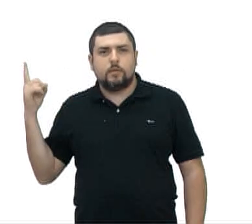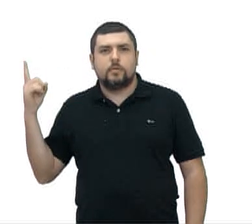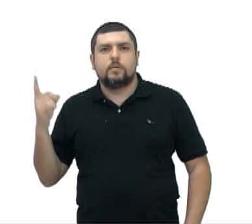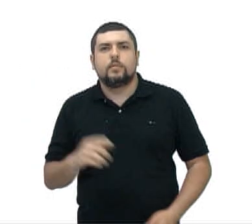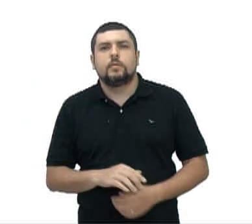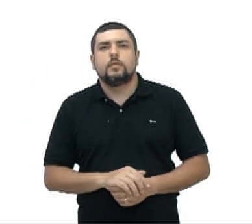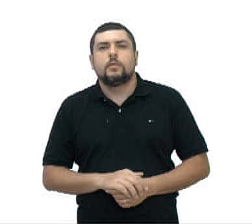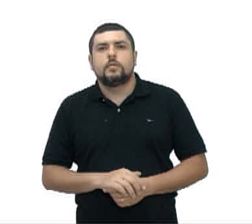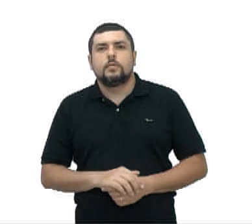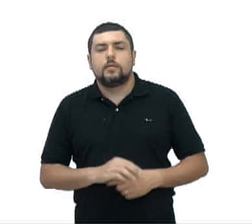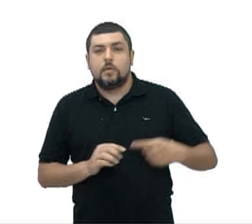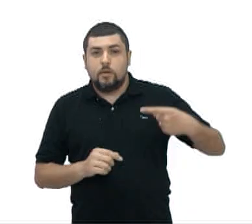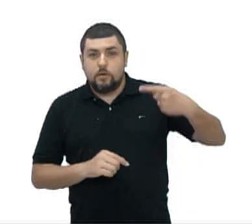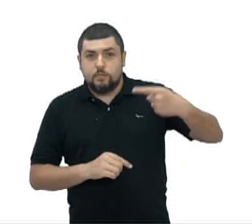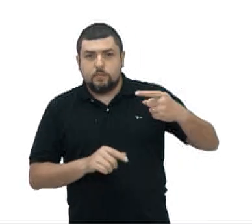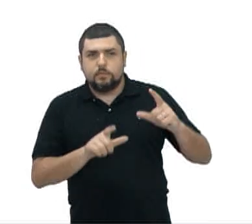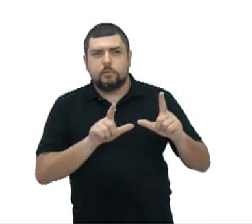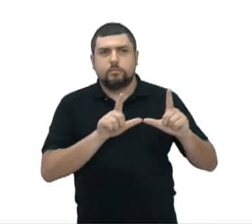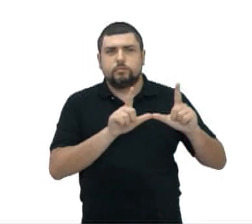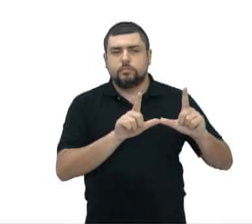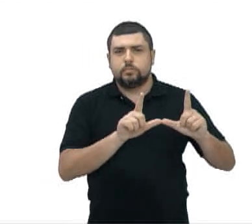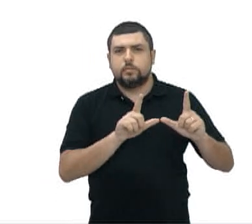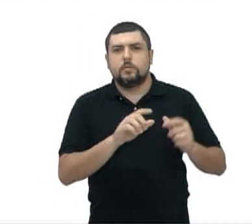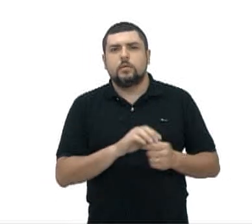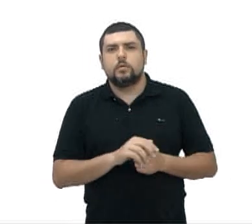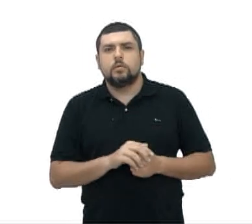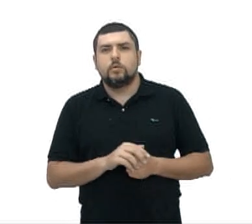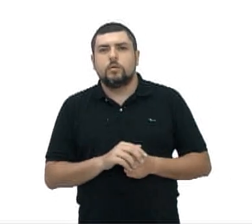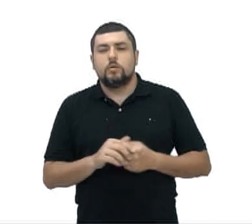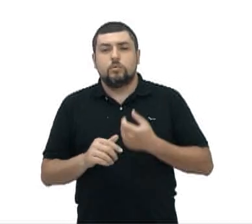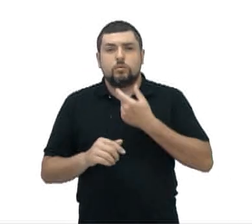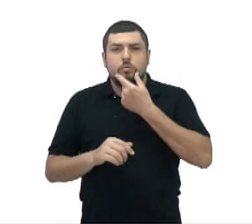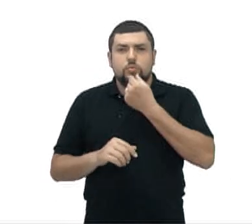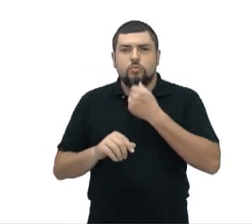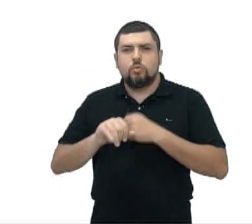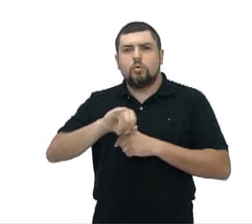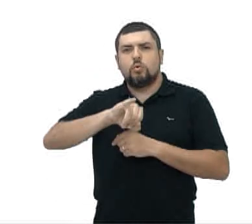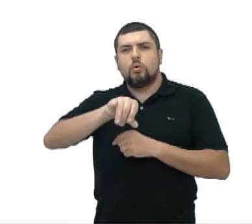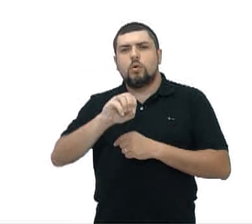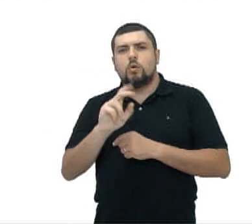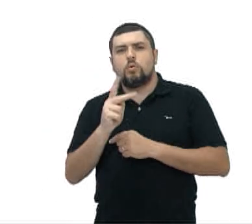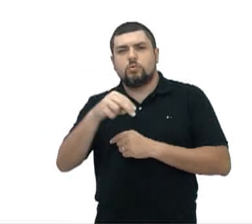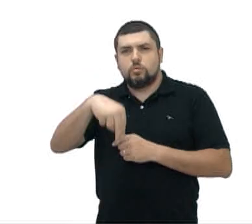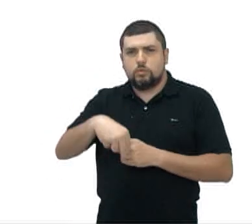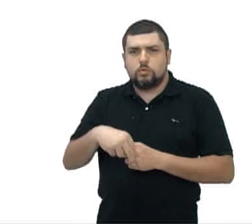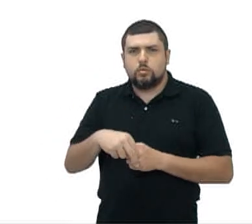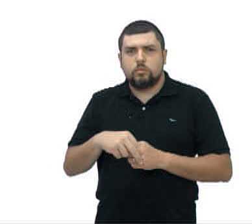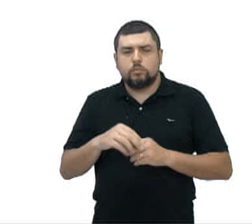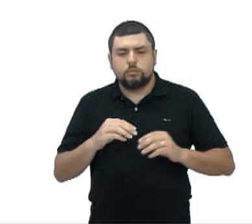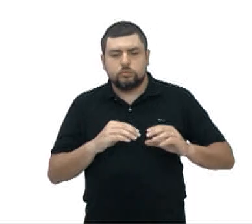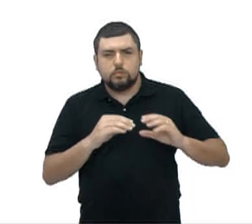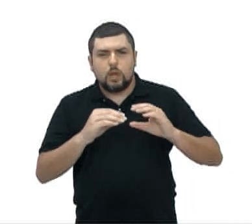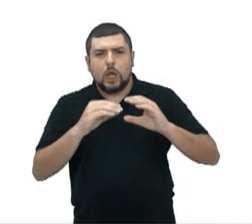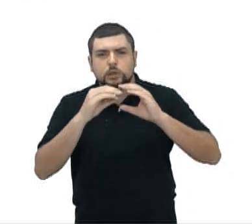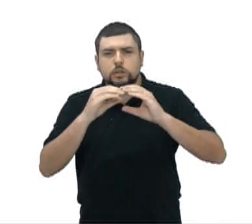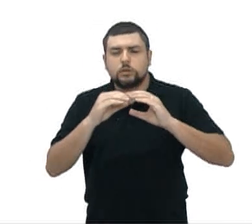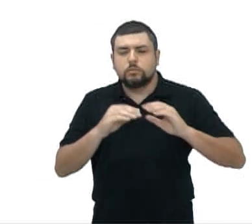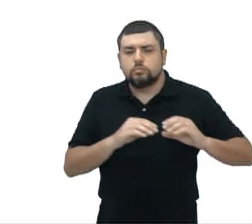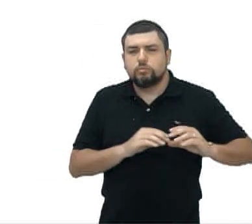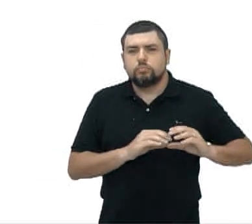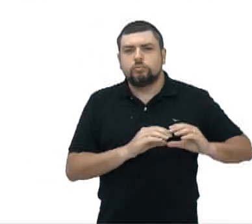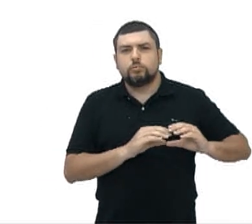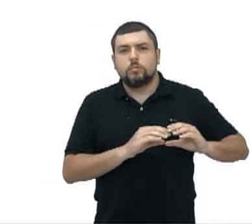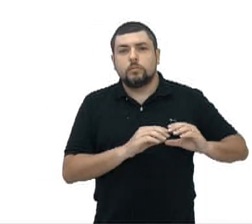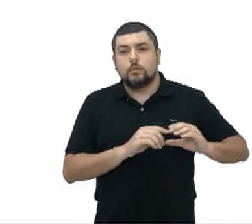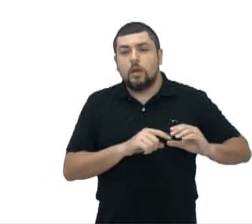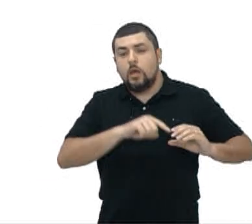é justamente aquela situação em que o John, né, que é o dono do Garfield, ele tá com o hambúrguer ali na frente e todo fofinho,